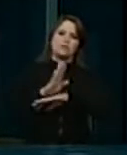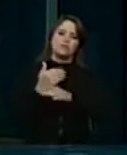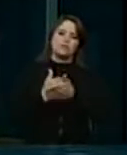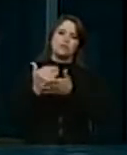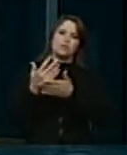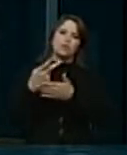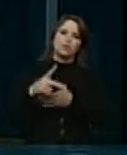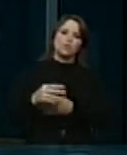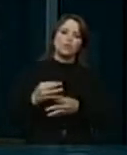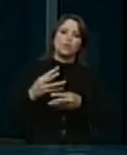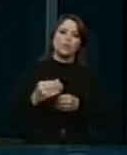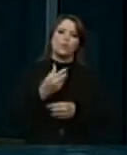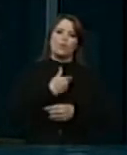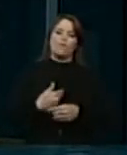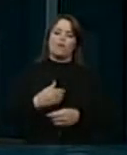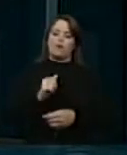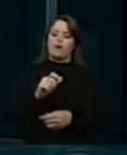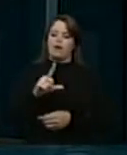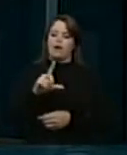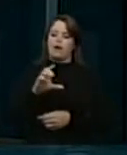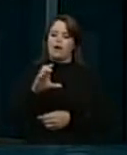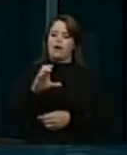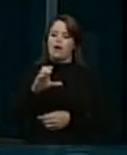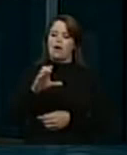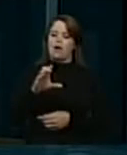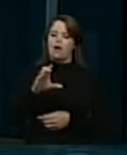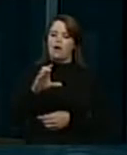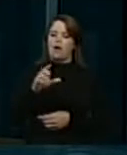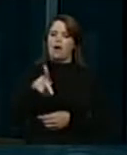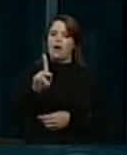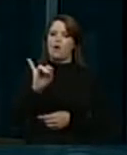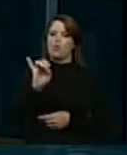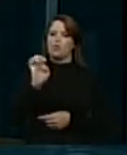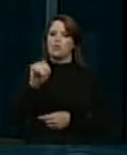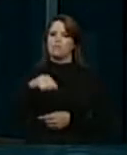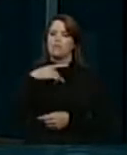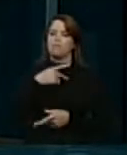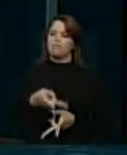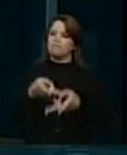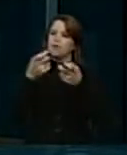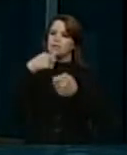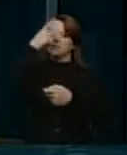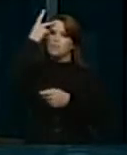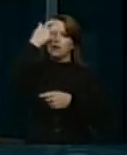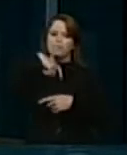seus filhos, o governador Alckmin tem a sensibilidade de ver o ser humano